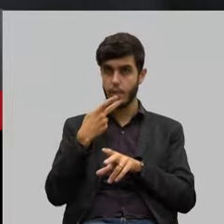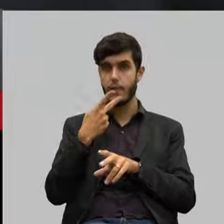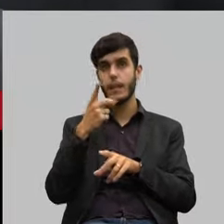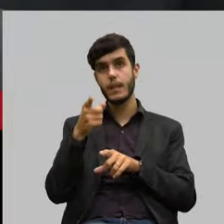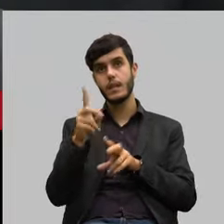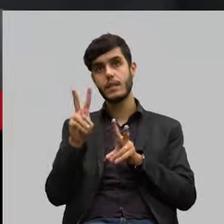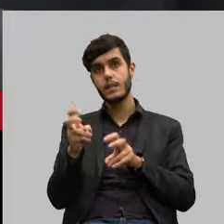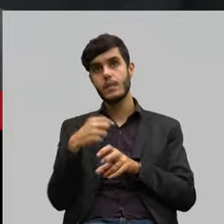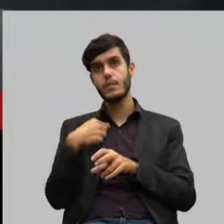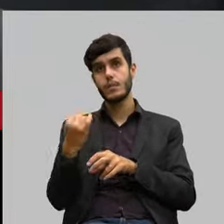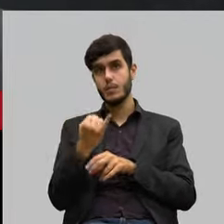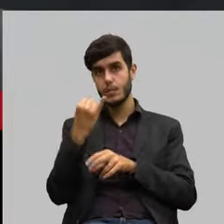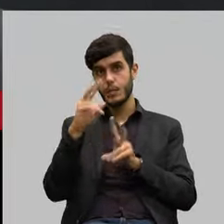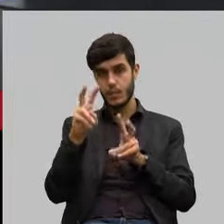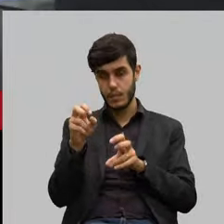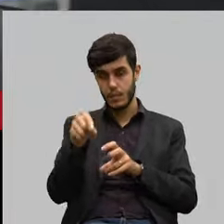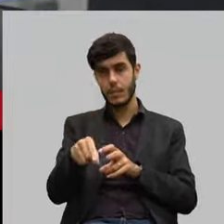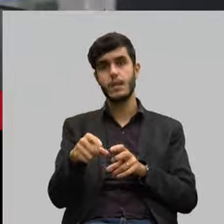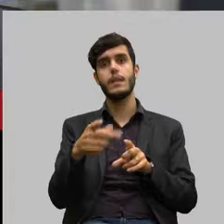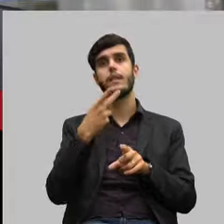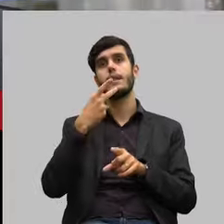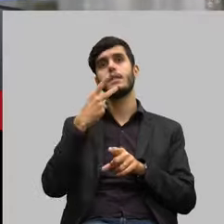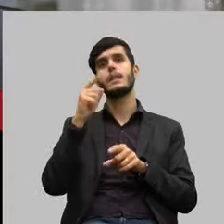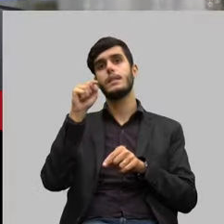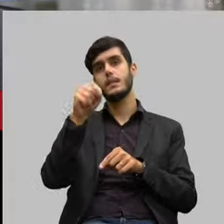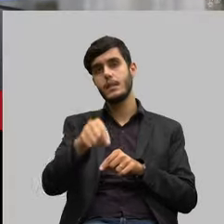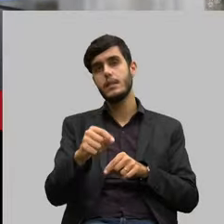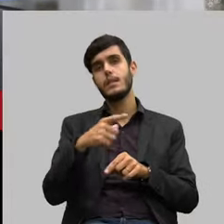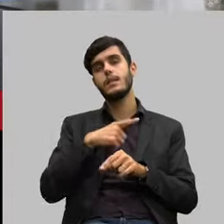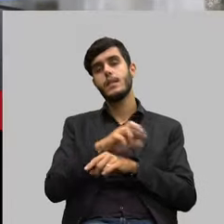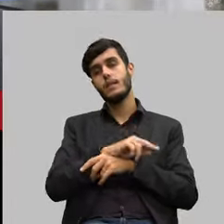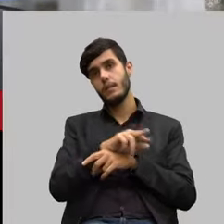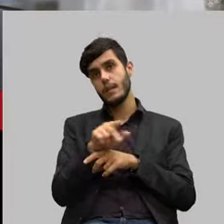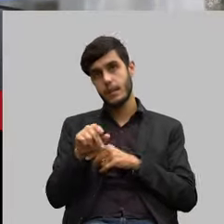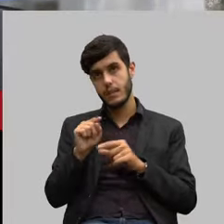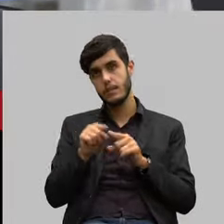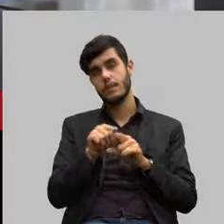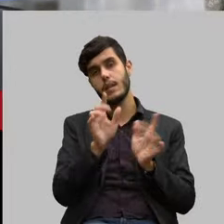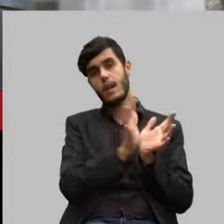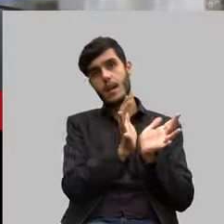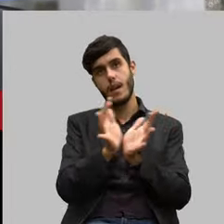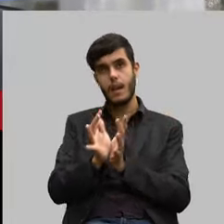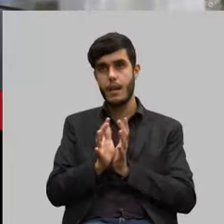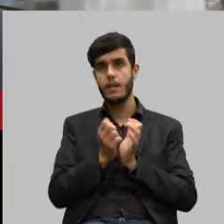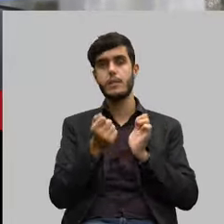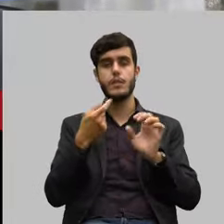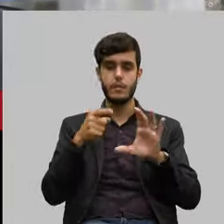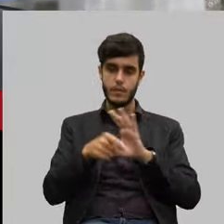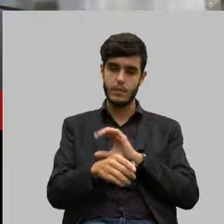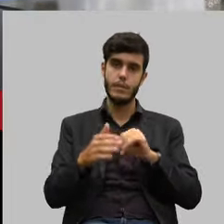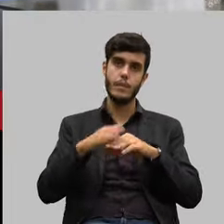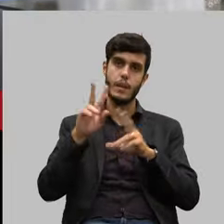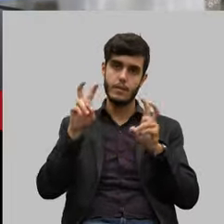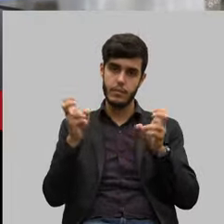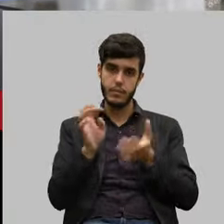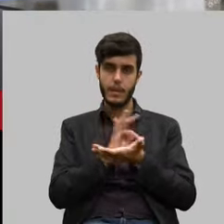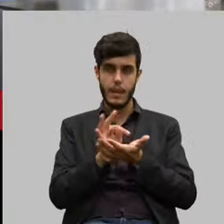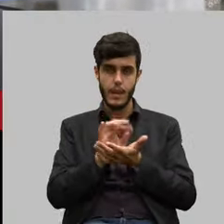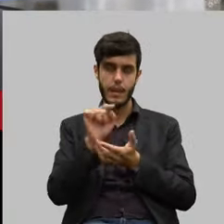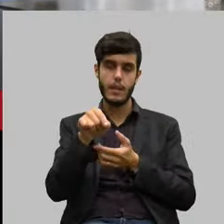porque eu acho importante Inclusive a gente usar dos mais variados possíveis espaços para que a gente possa se aprofundar Nessas questões mais técnicas que são